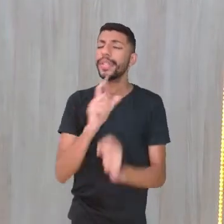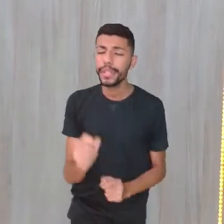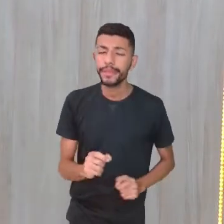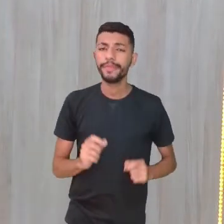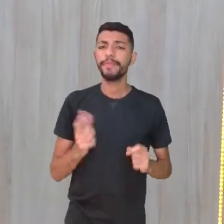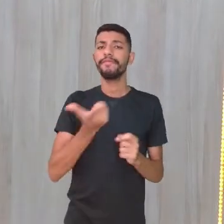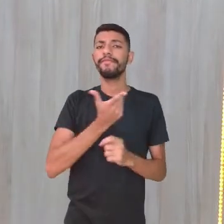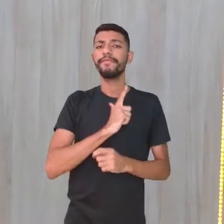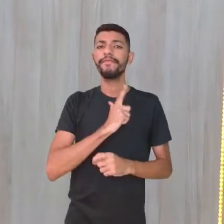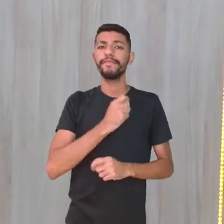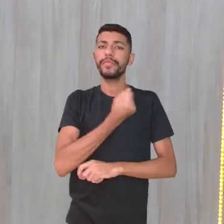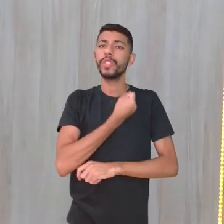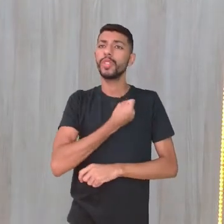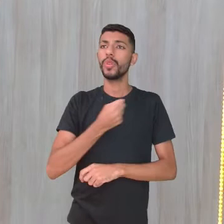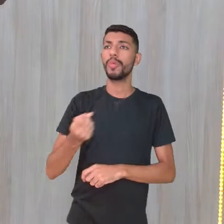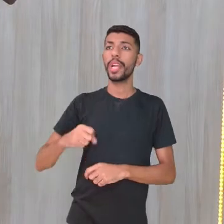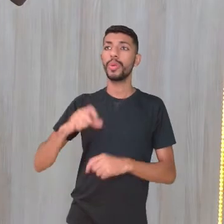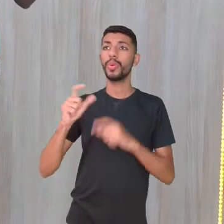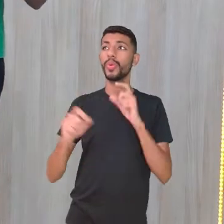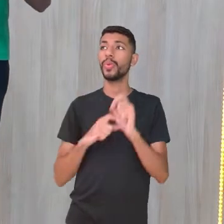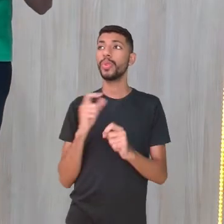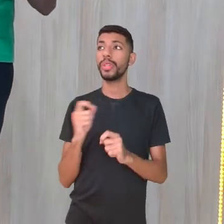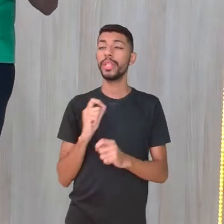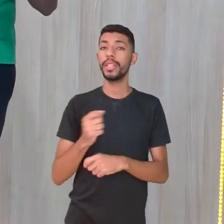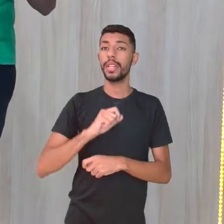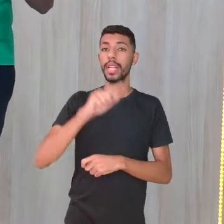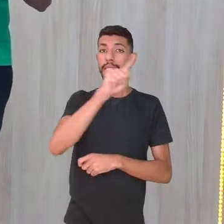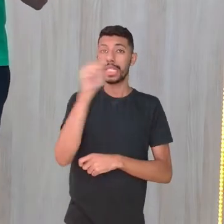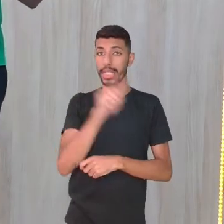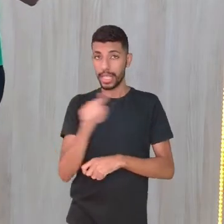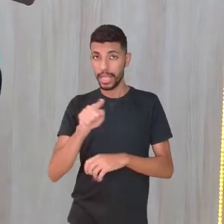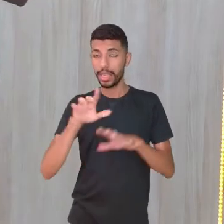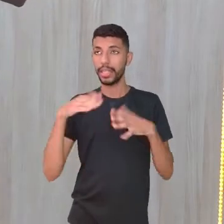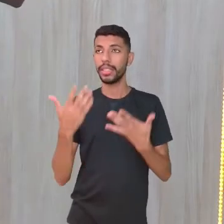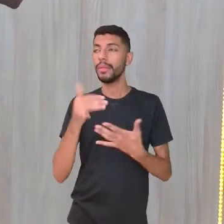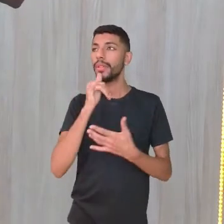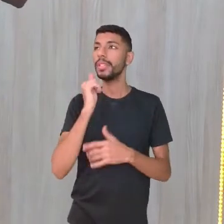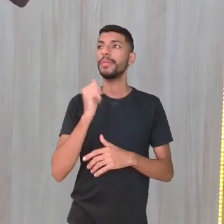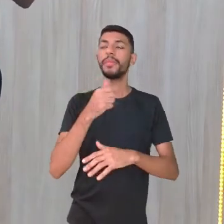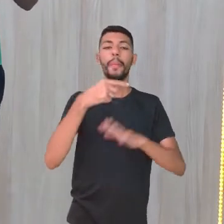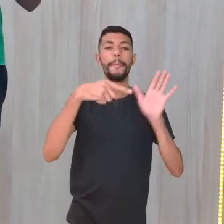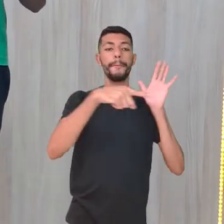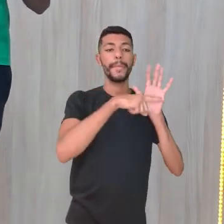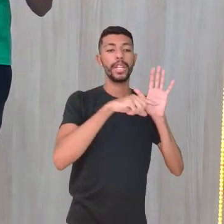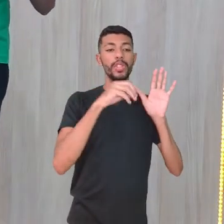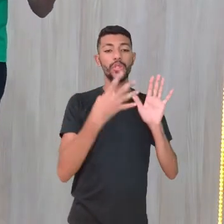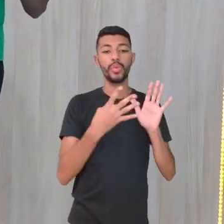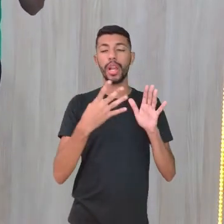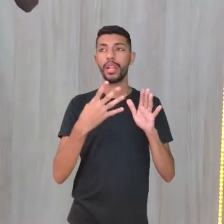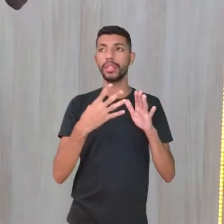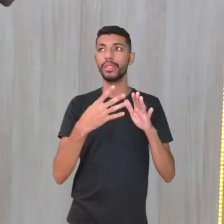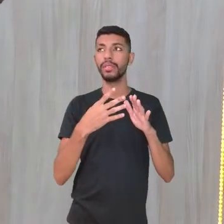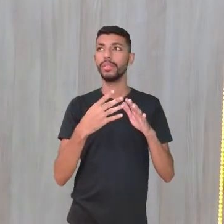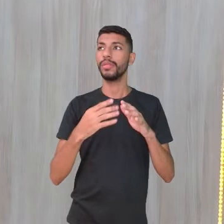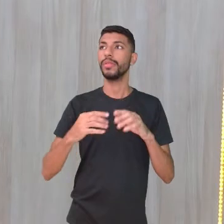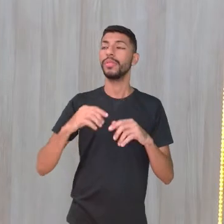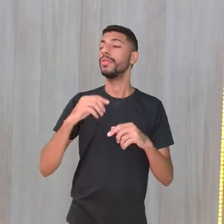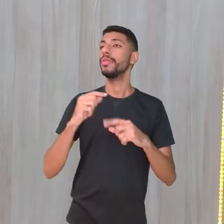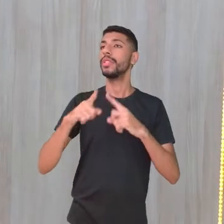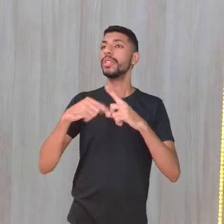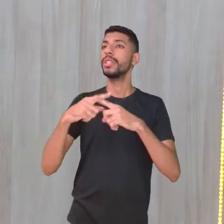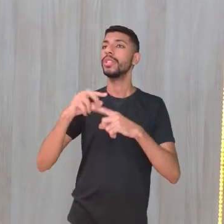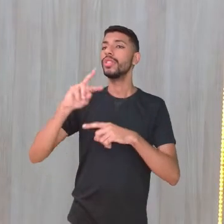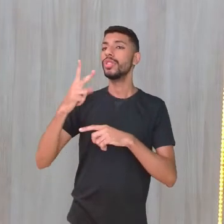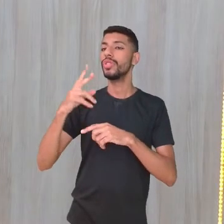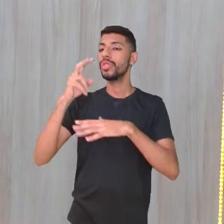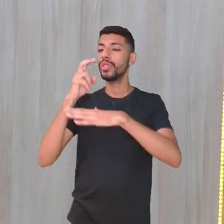lá inteiro, né, tipo menos 4 vezes 2/5, lembre-se que embaixo daquele menos 4 existe